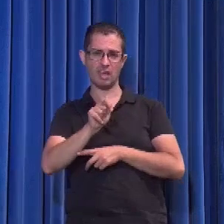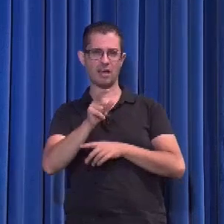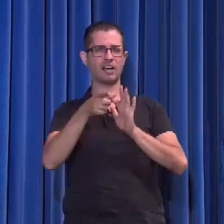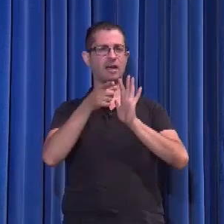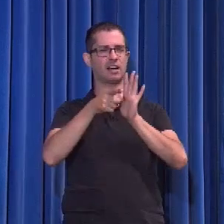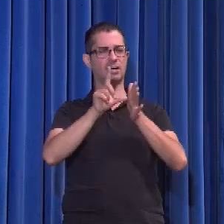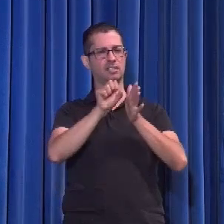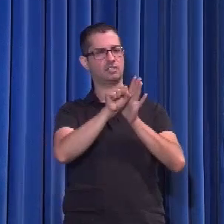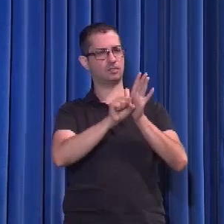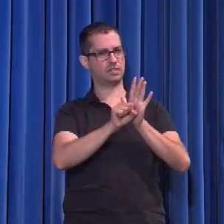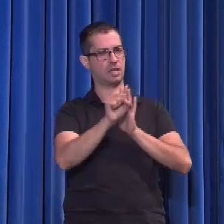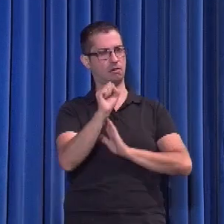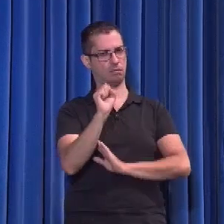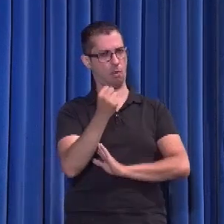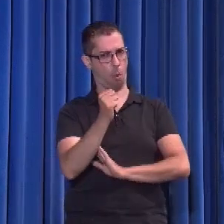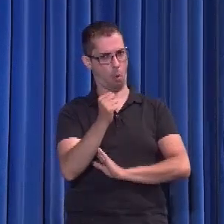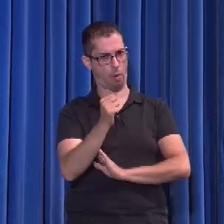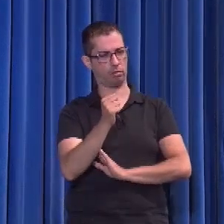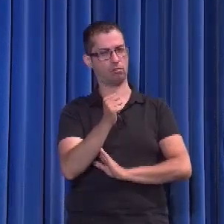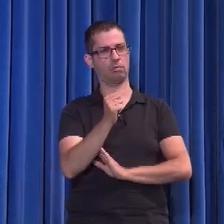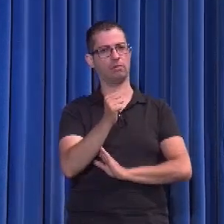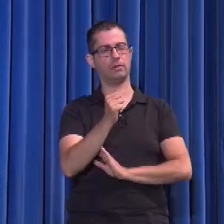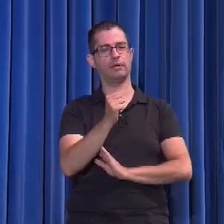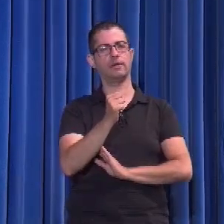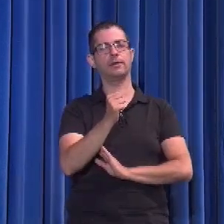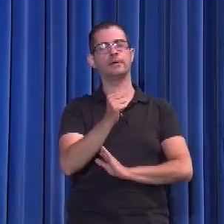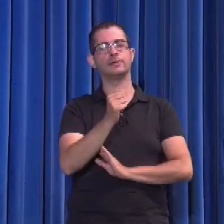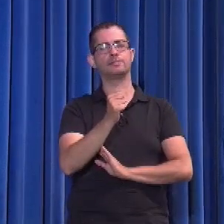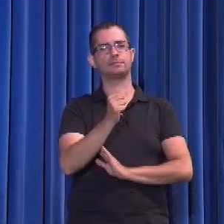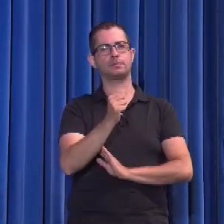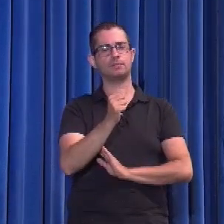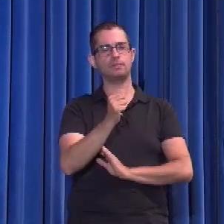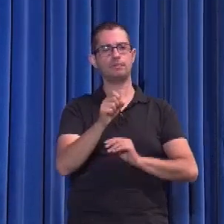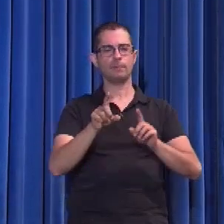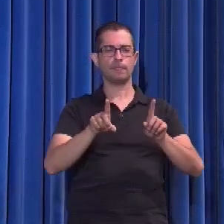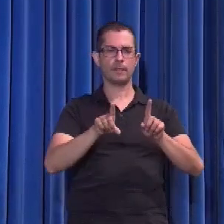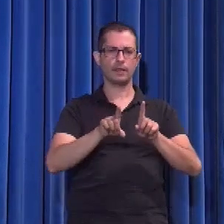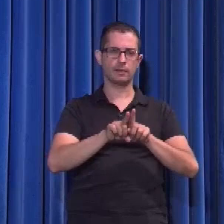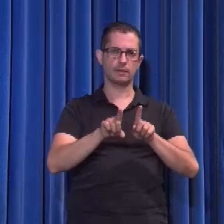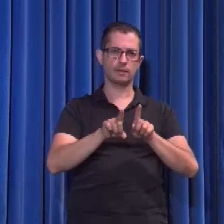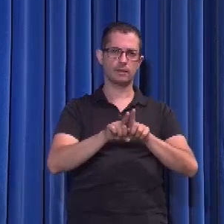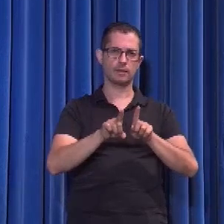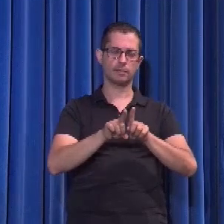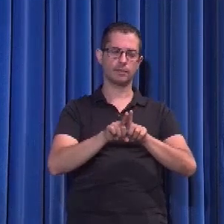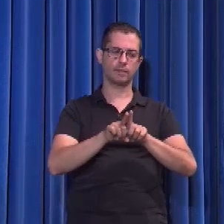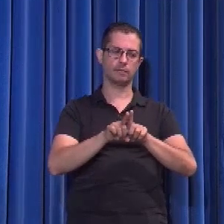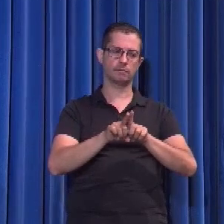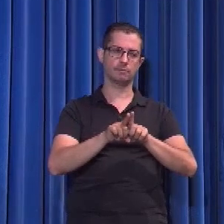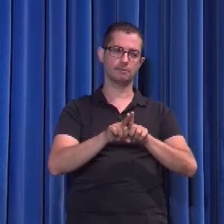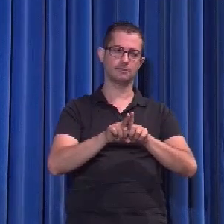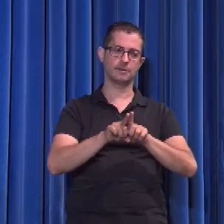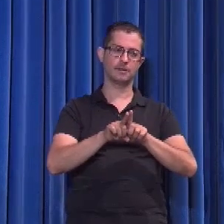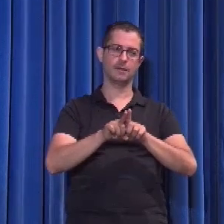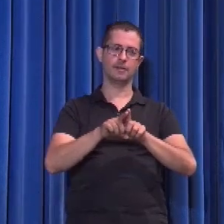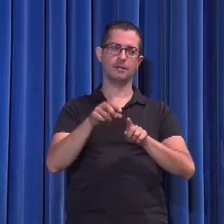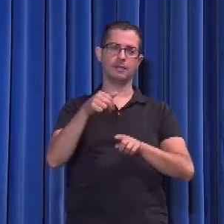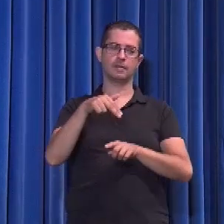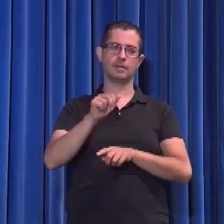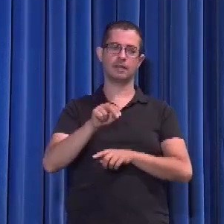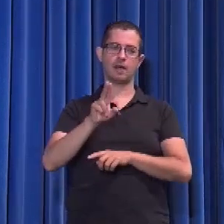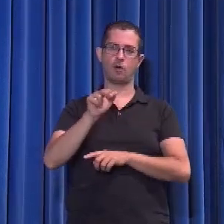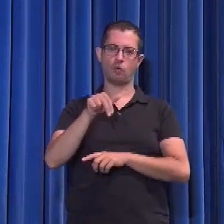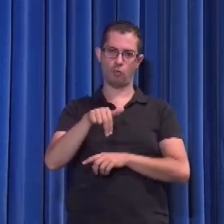8, onde ele profetizou, enquanto também Naum, Sofonias, que antecederam o